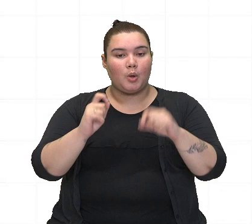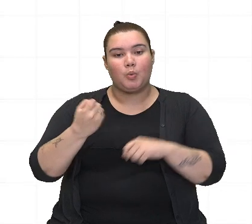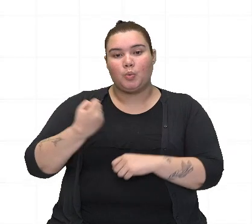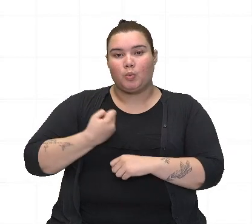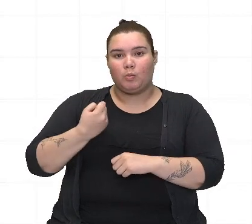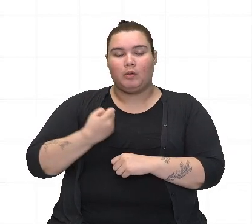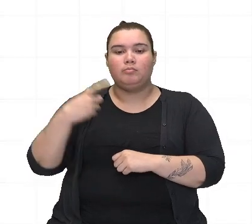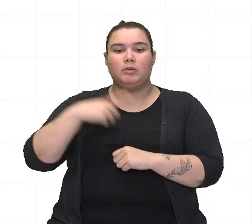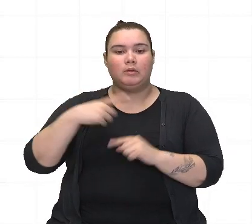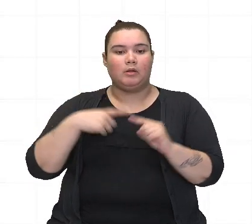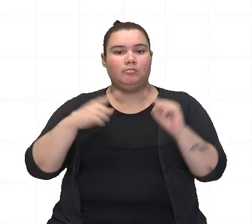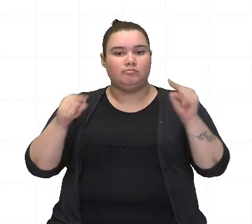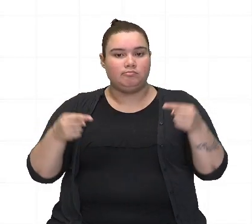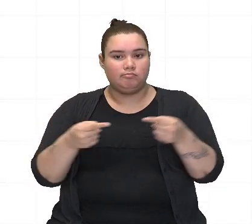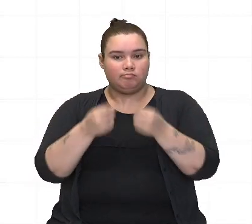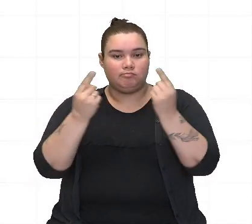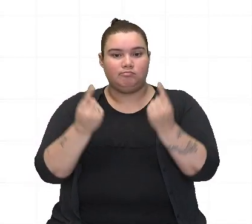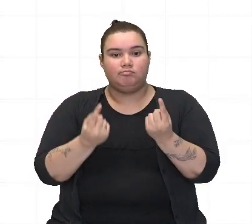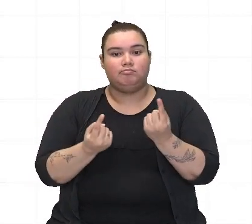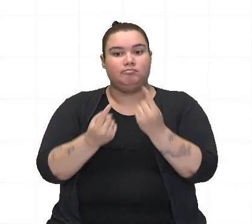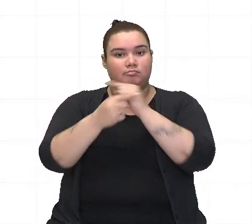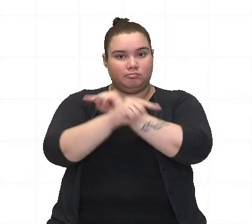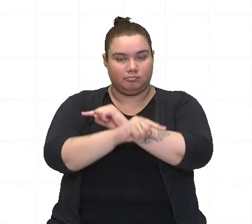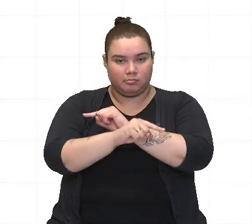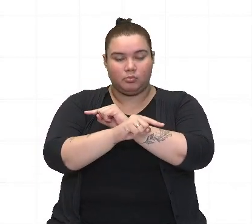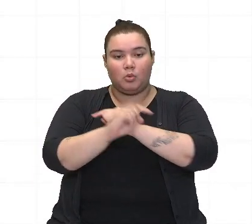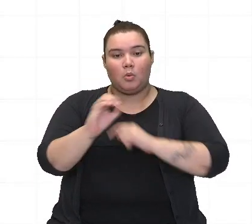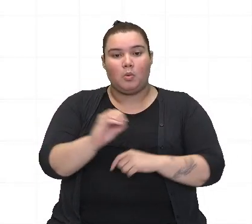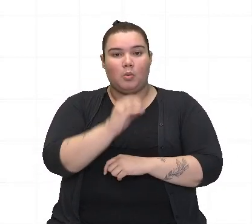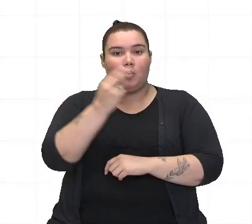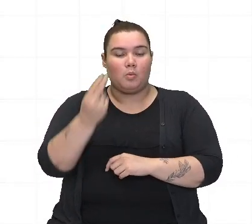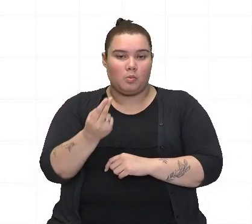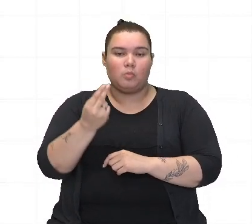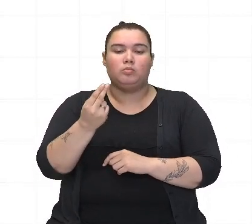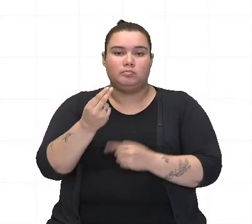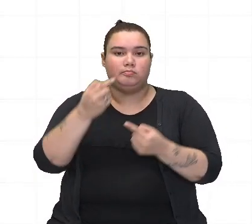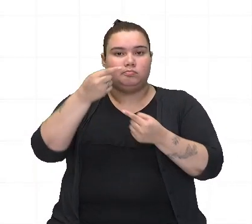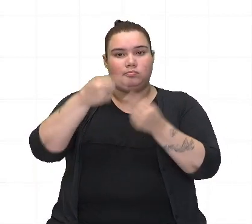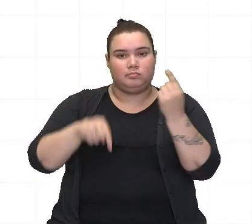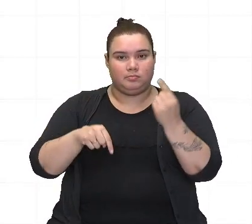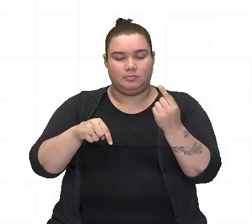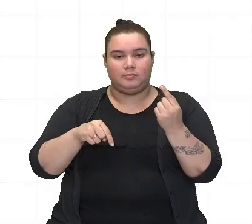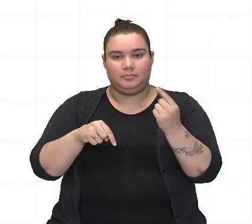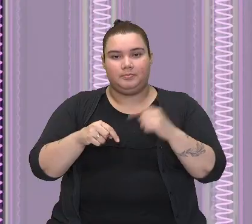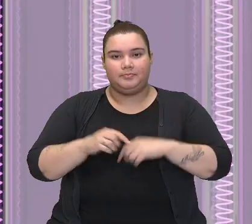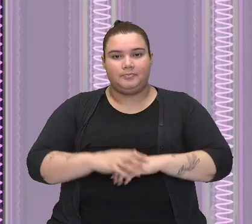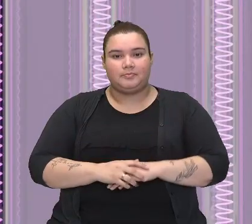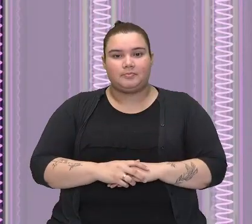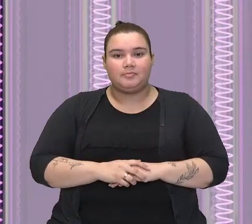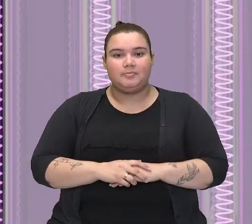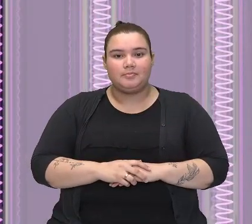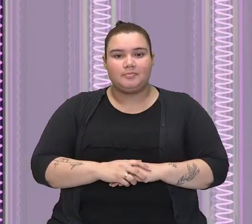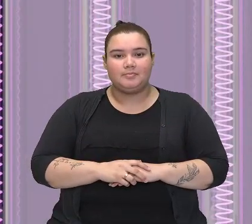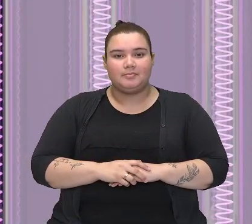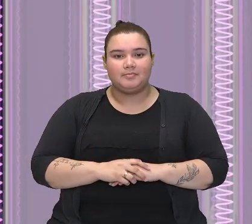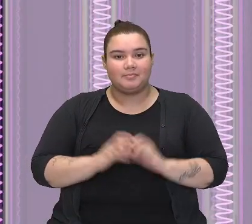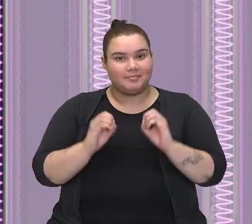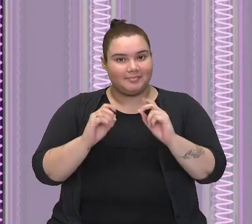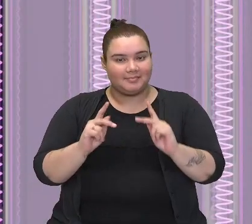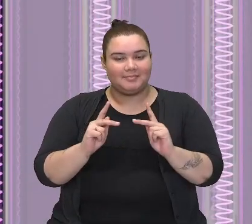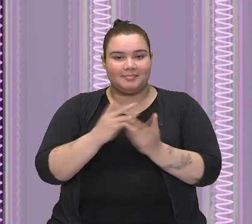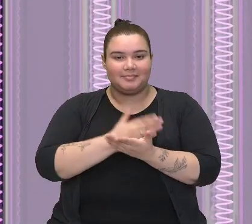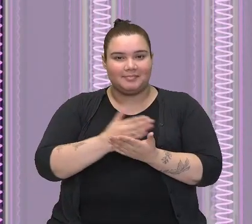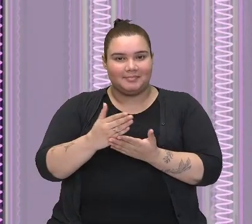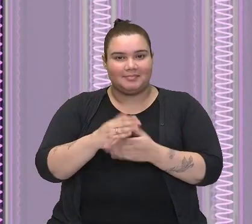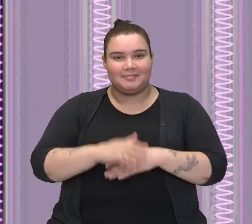grandezas diretamente e inversamente proporcionais e grandezas não proporcionais.